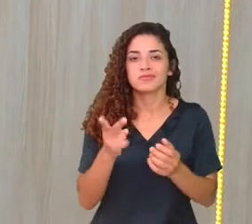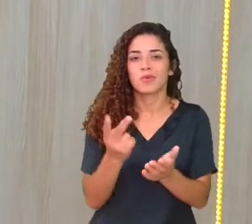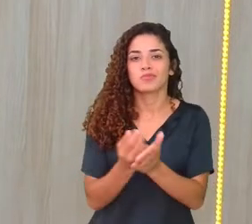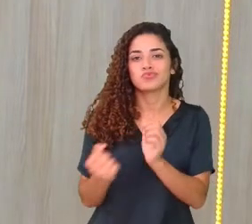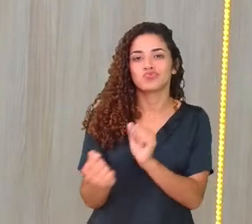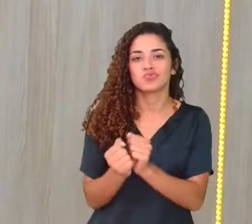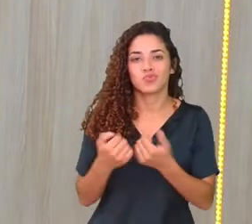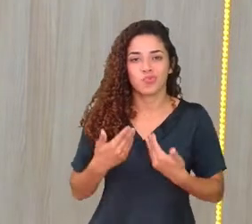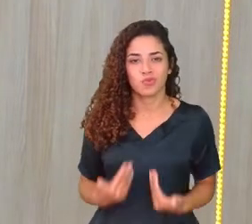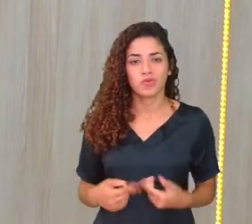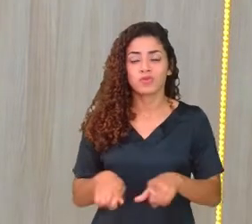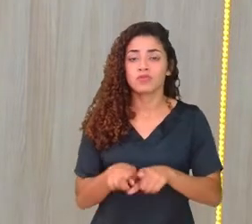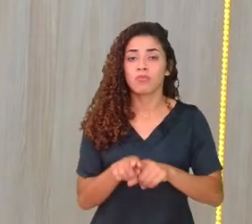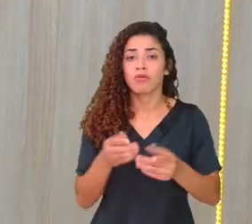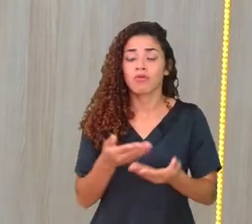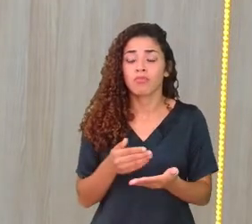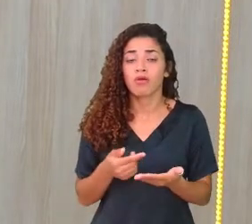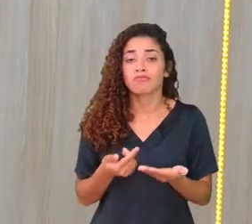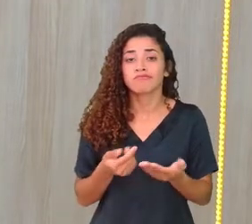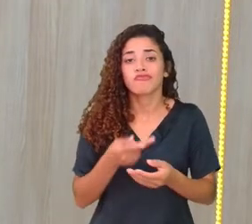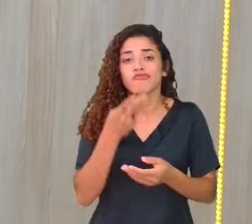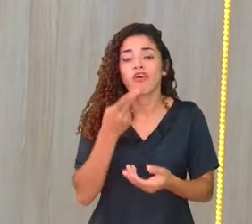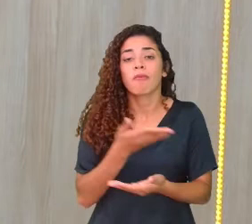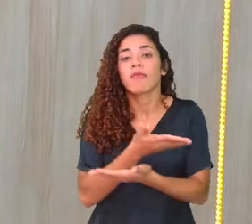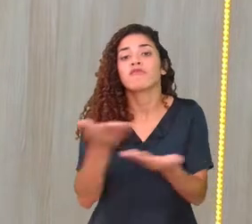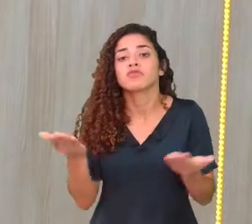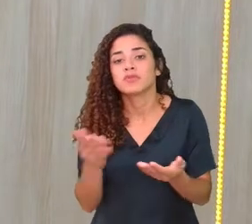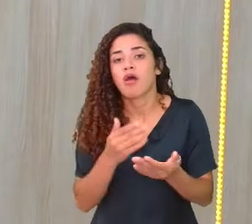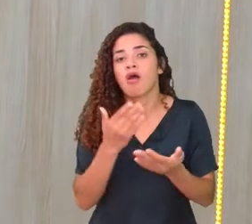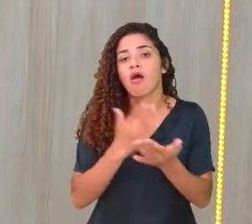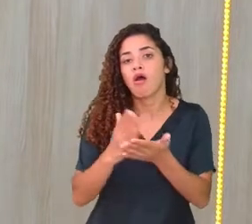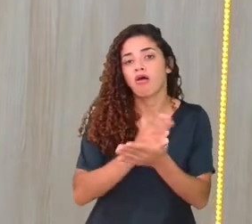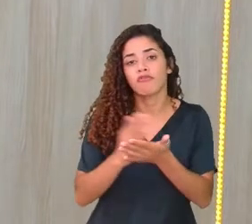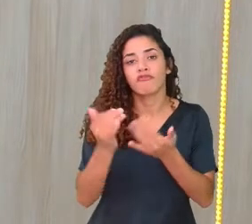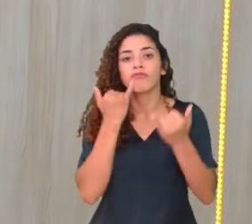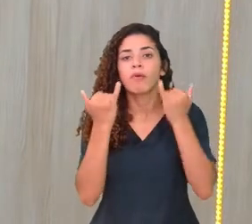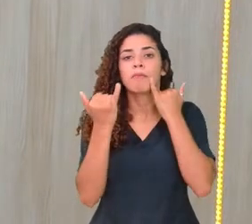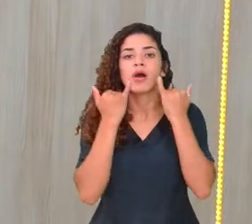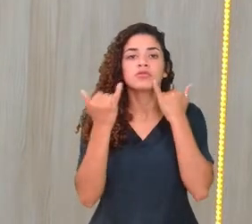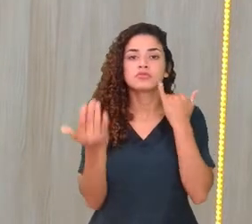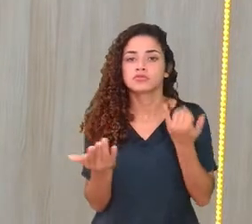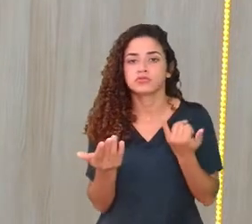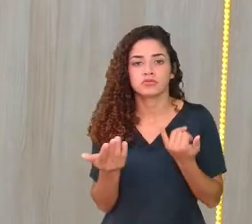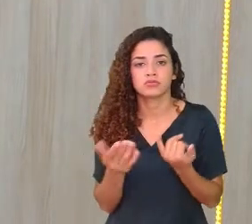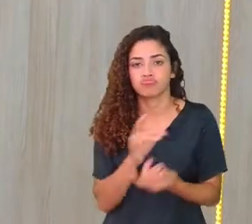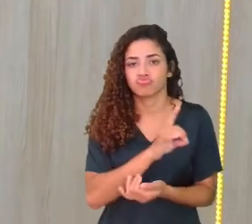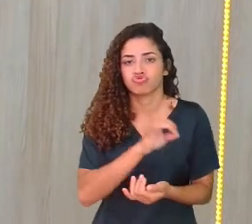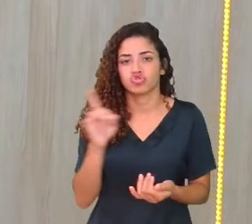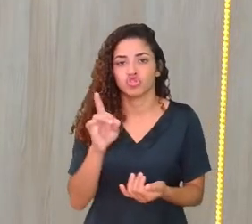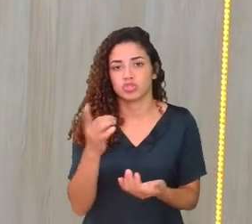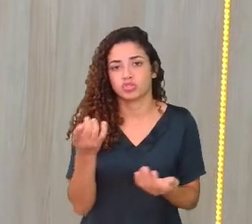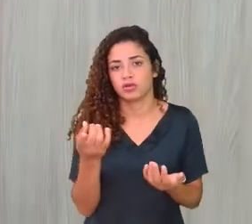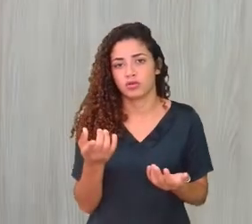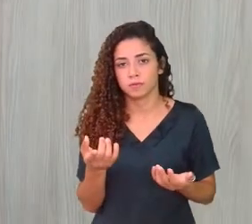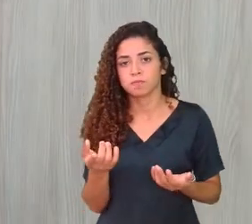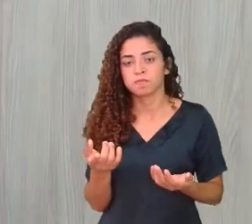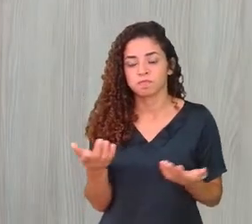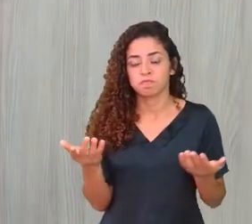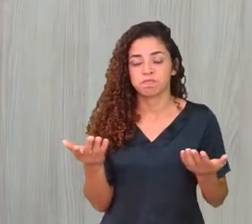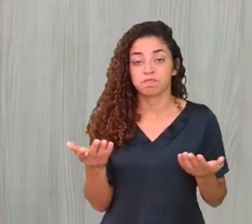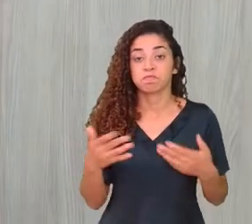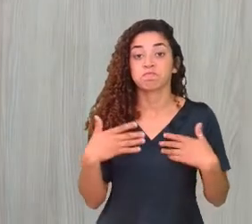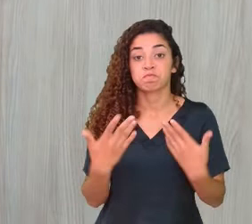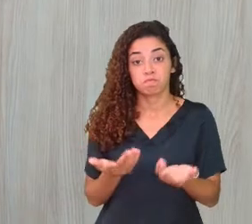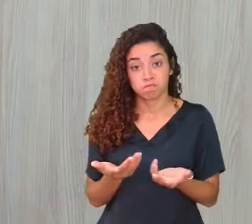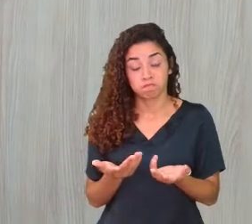também para nós algumas informações sobre essa data aí, essa comemoração. E aí, professora, tudo bem? Pois é, Cláudia.